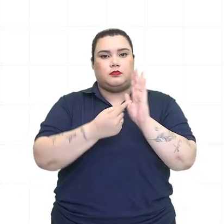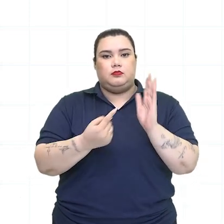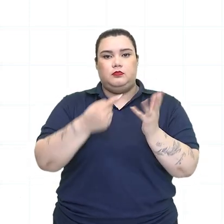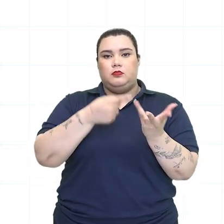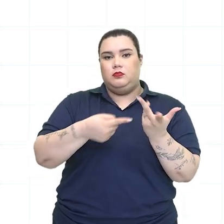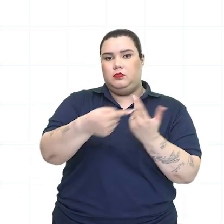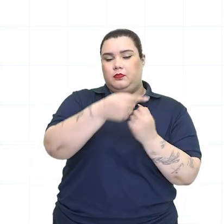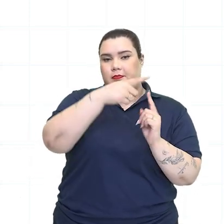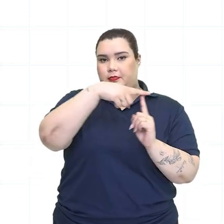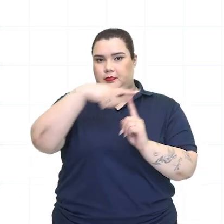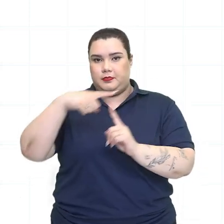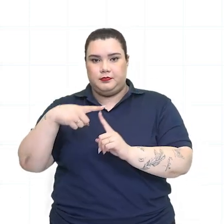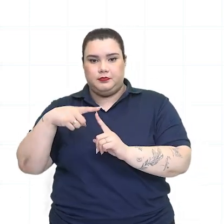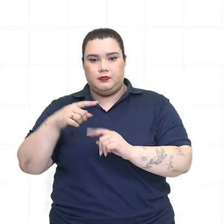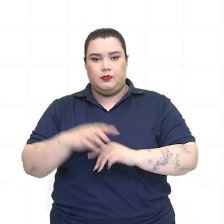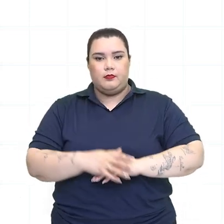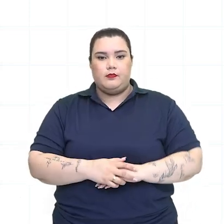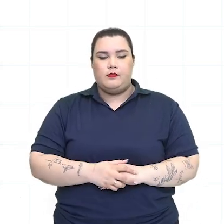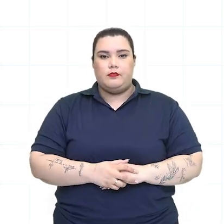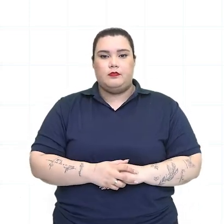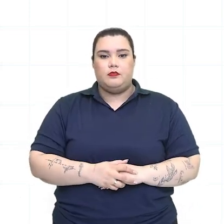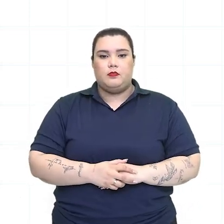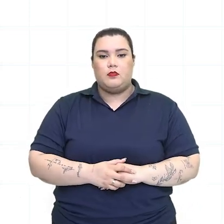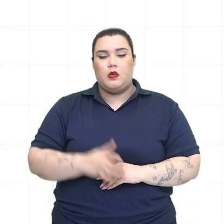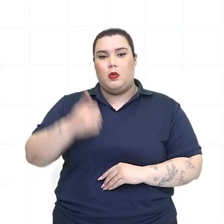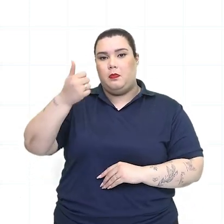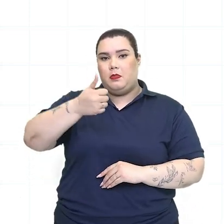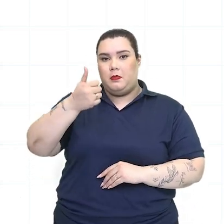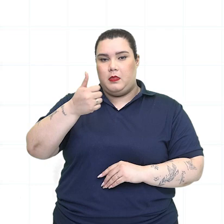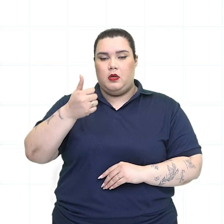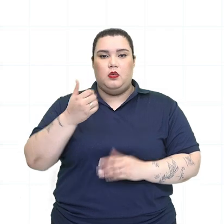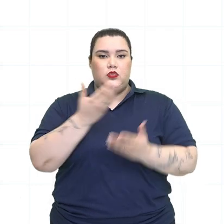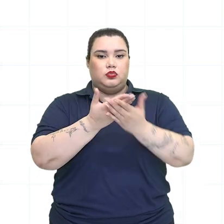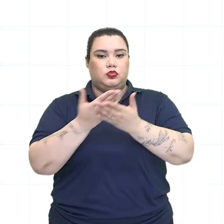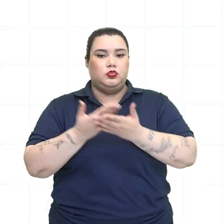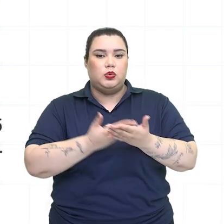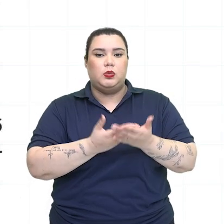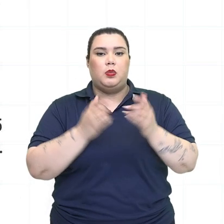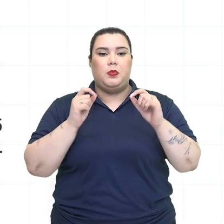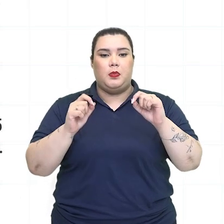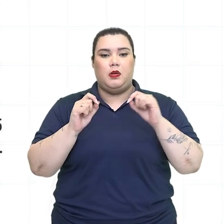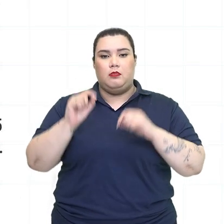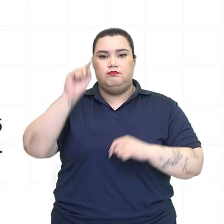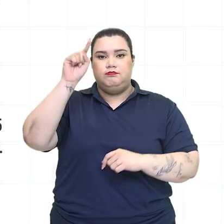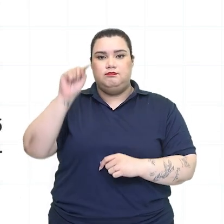pontuação. Primeiro, vamos ver o ponto de exclamação.